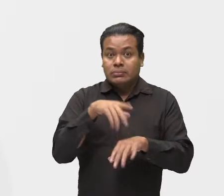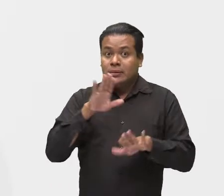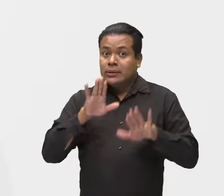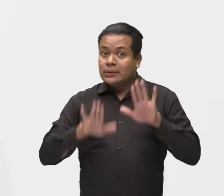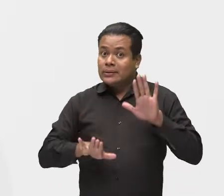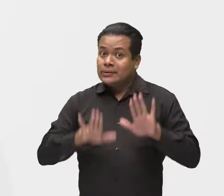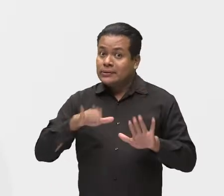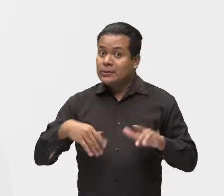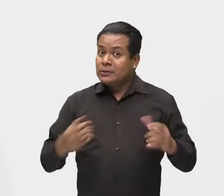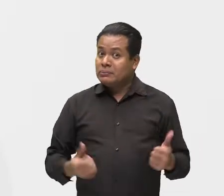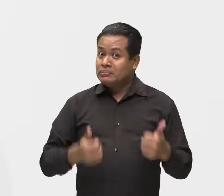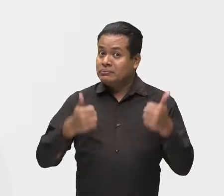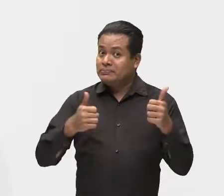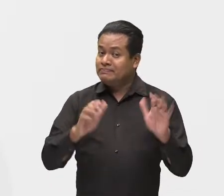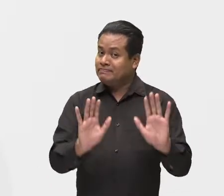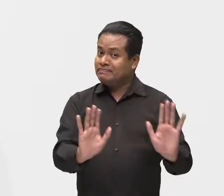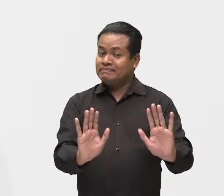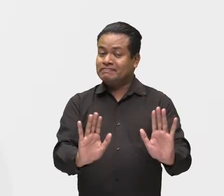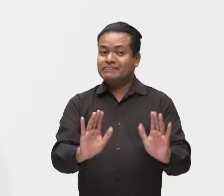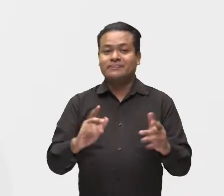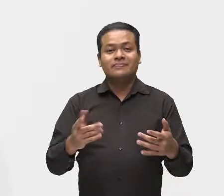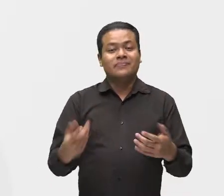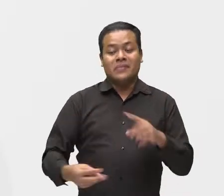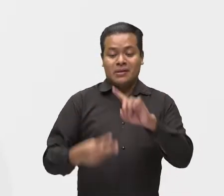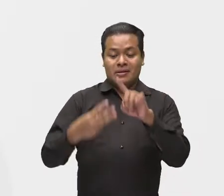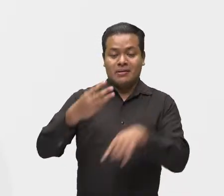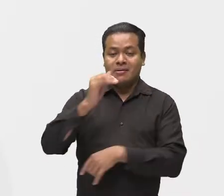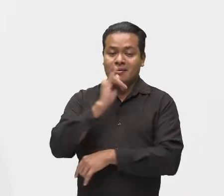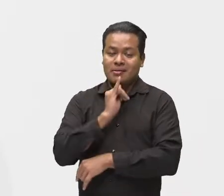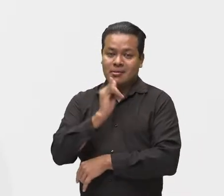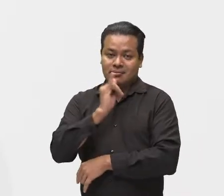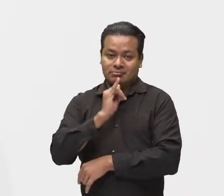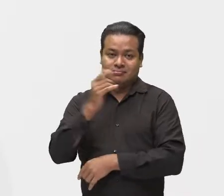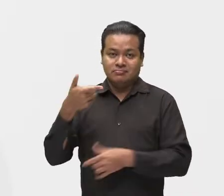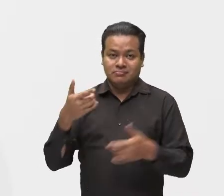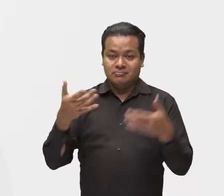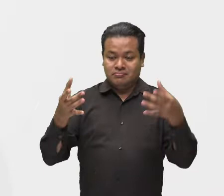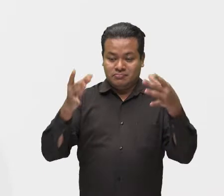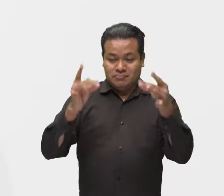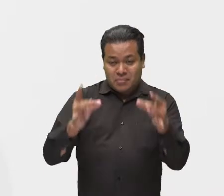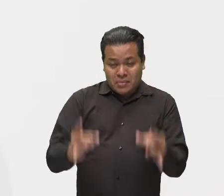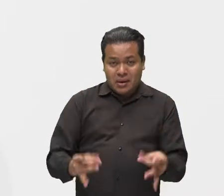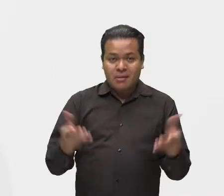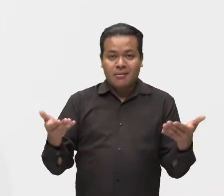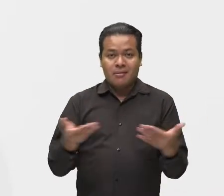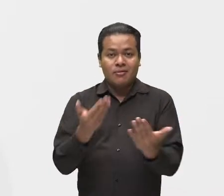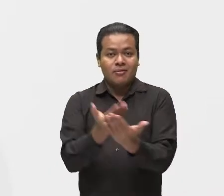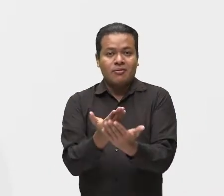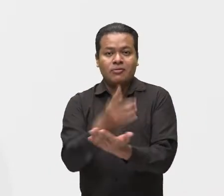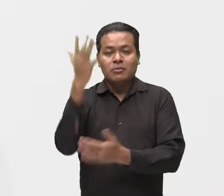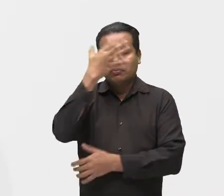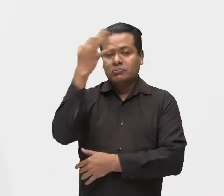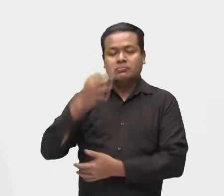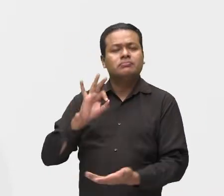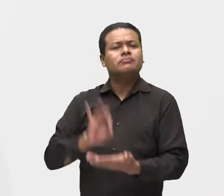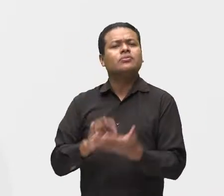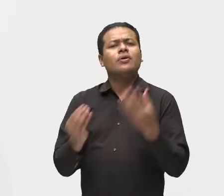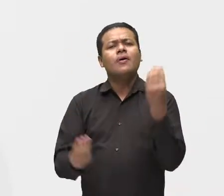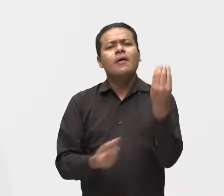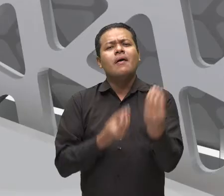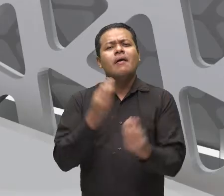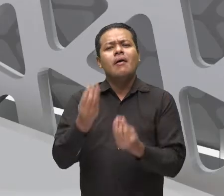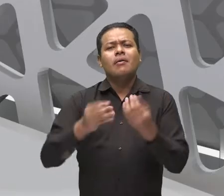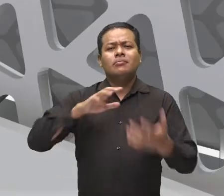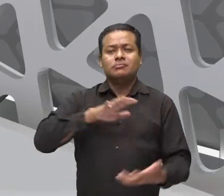sempre são positivas. A gente vai trazer aí 3 exemplos para vocês nessa aula de hoje, para a gente poder compreender como é que está funcionando aí